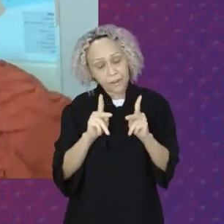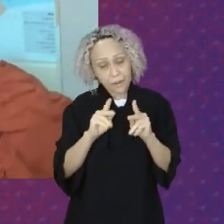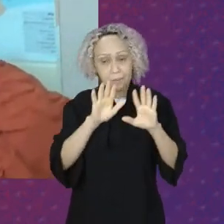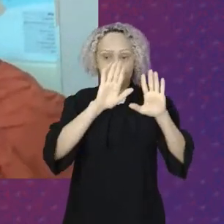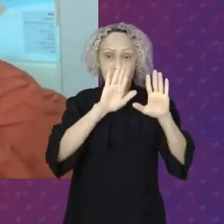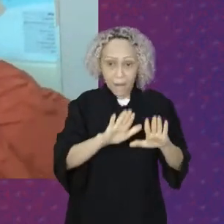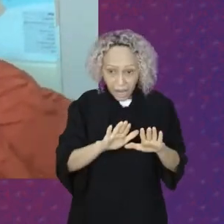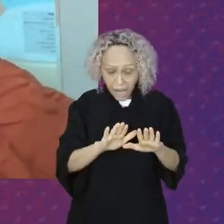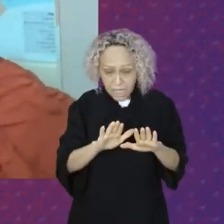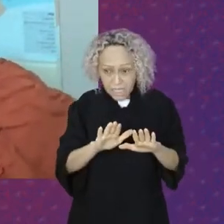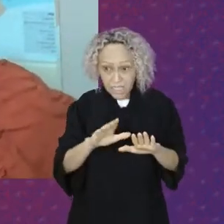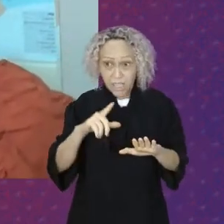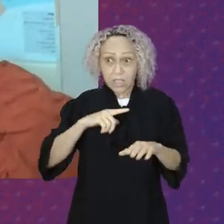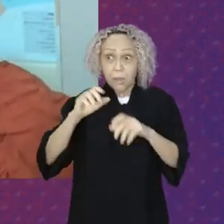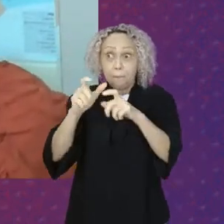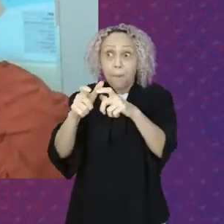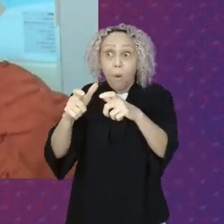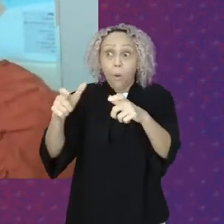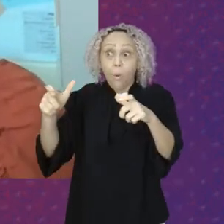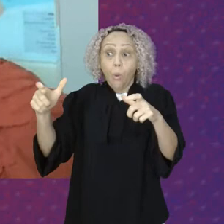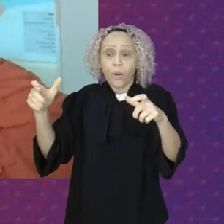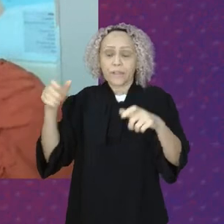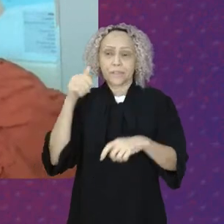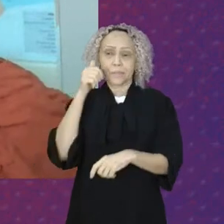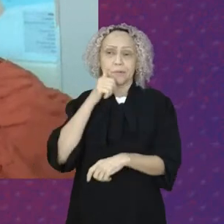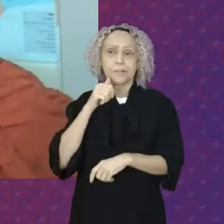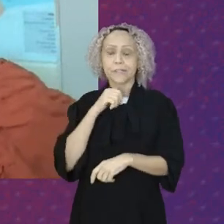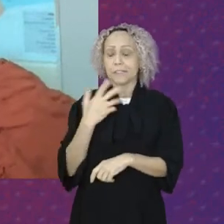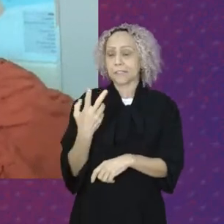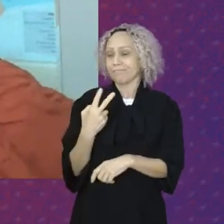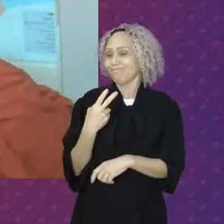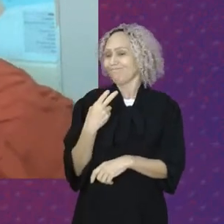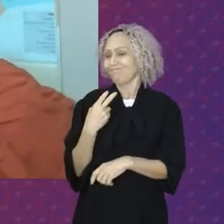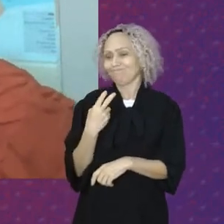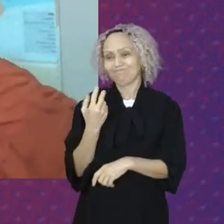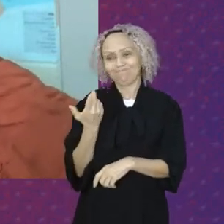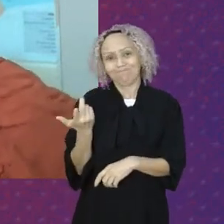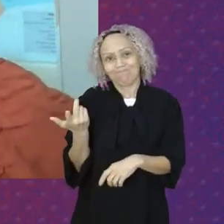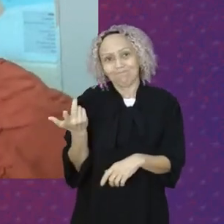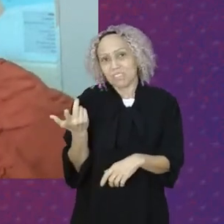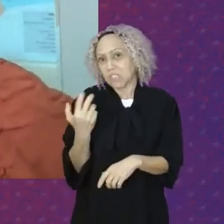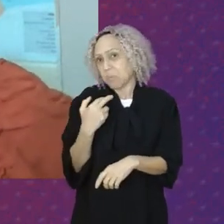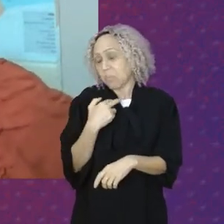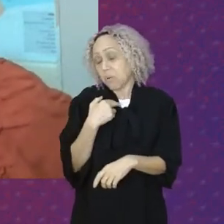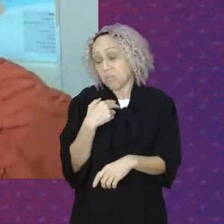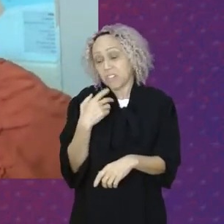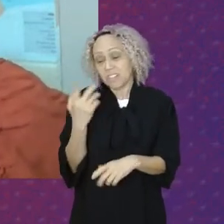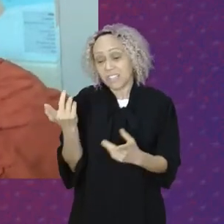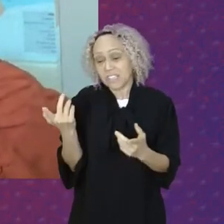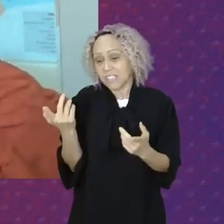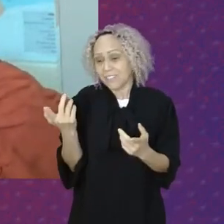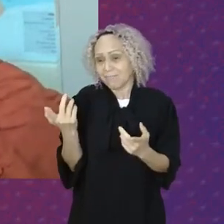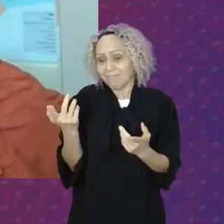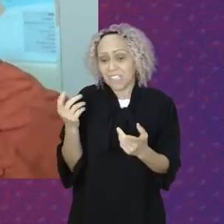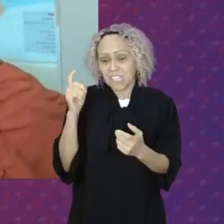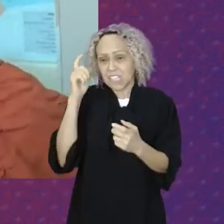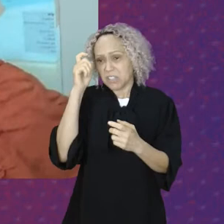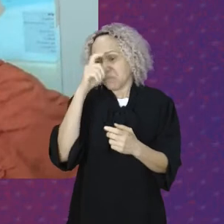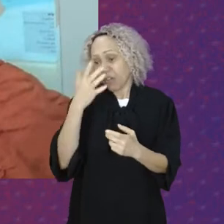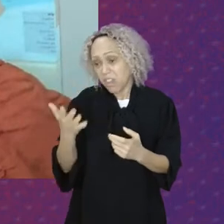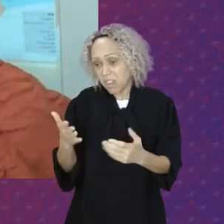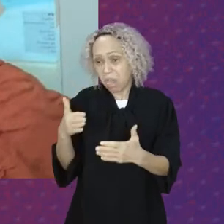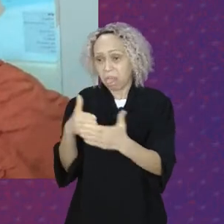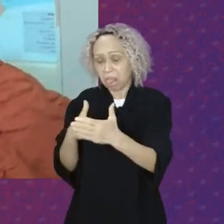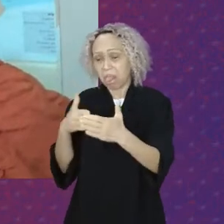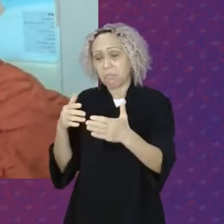disputa política, das violências que acontecem, e eu quero entrar num outro assunto, que é a continuidade